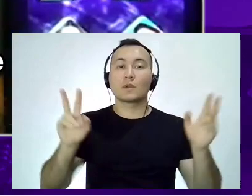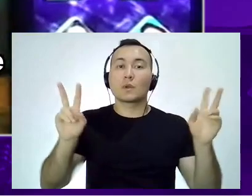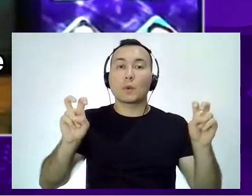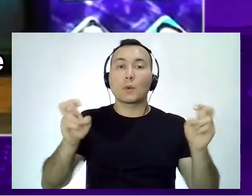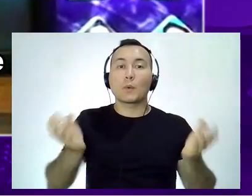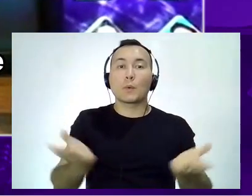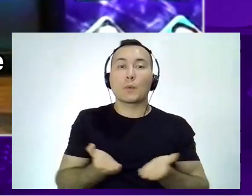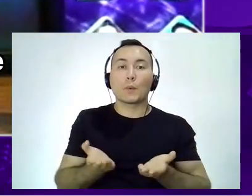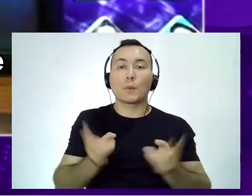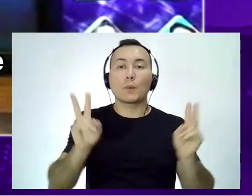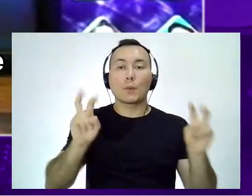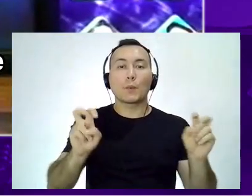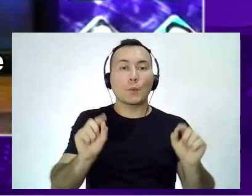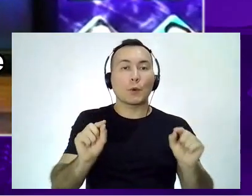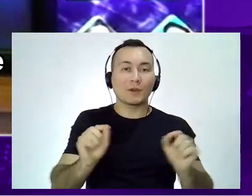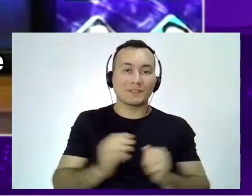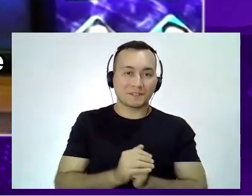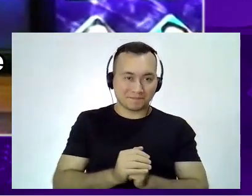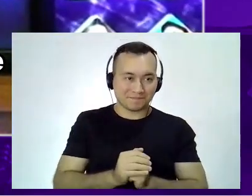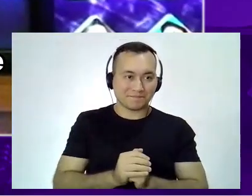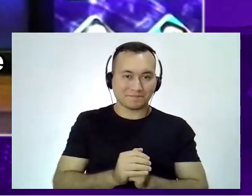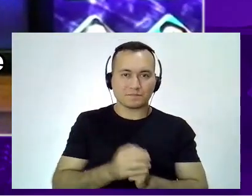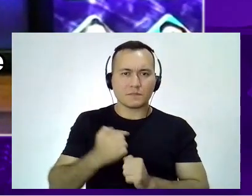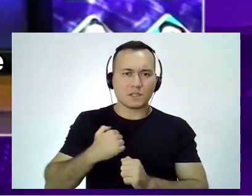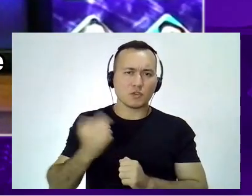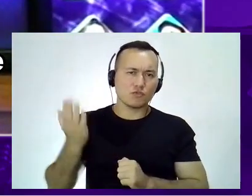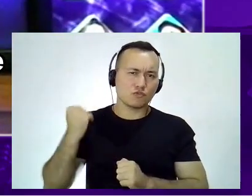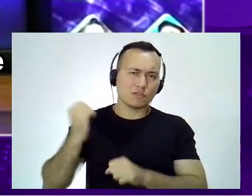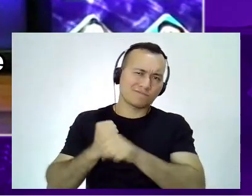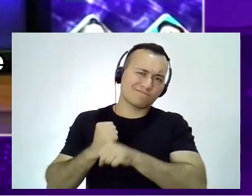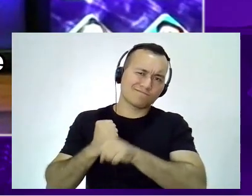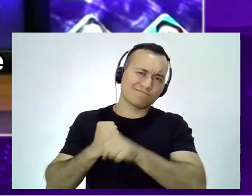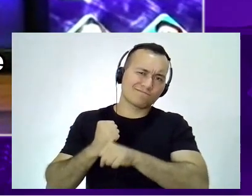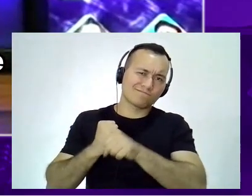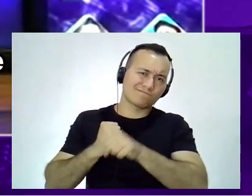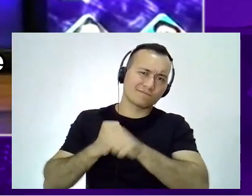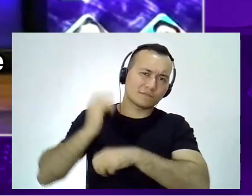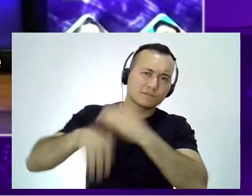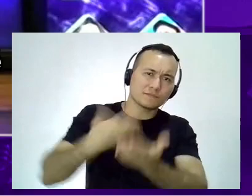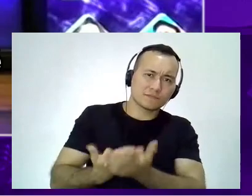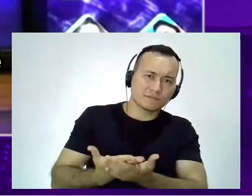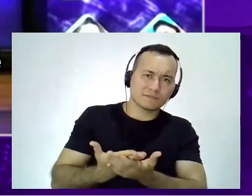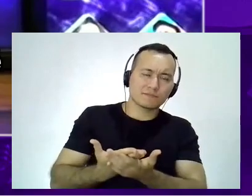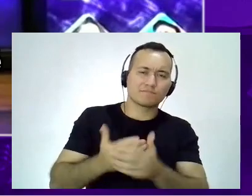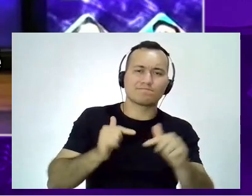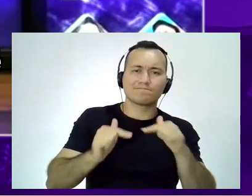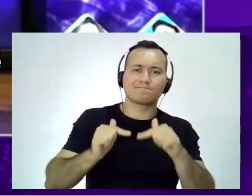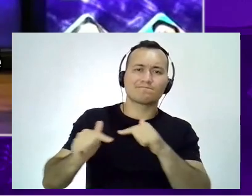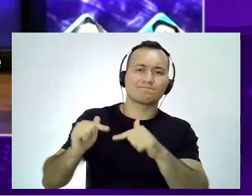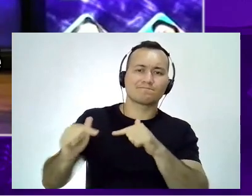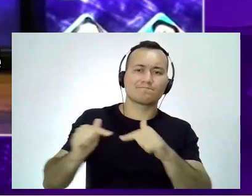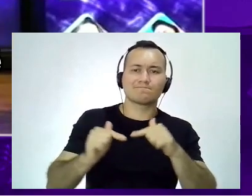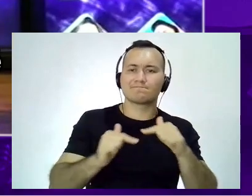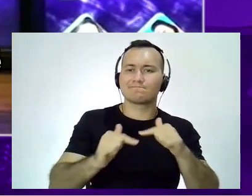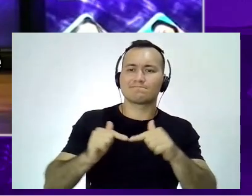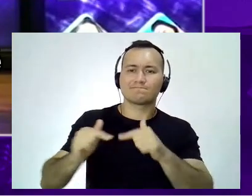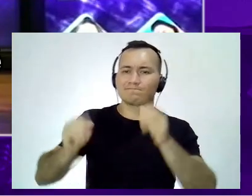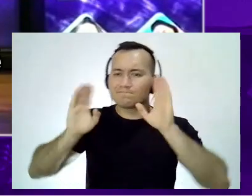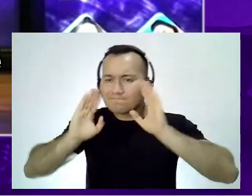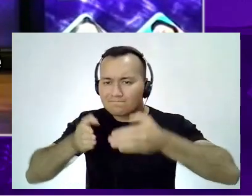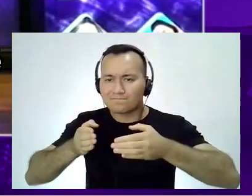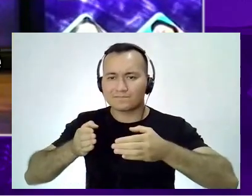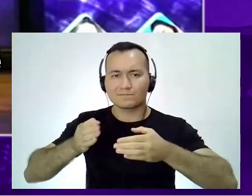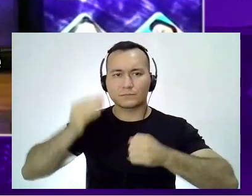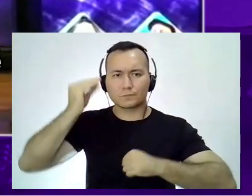É algo que eu venho trabalhando há muitos anos, mas que venho sempre tentando simplificar,